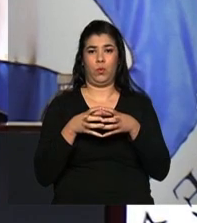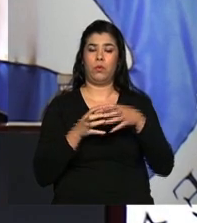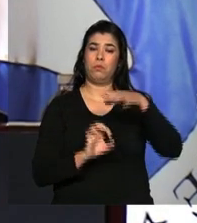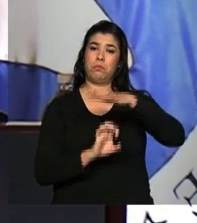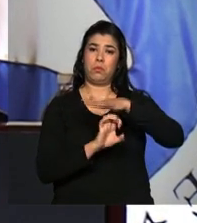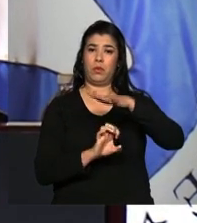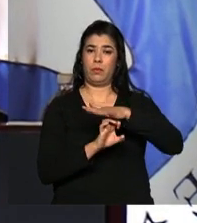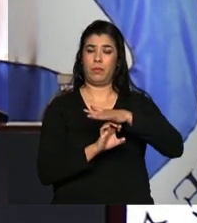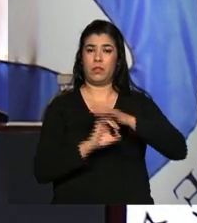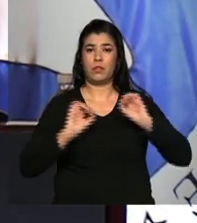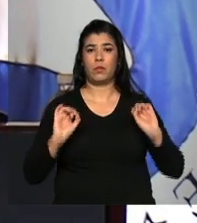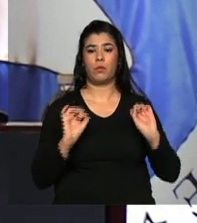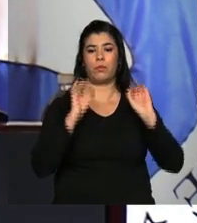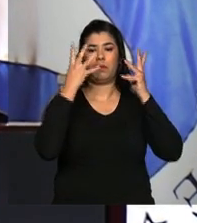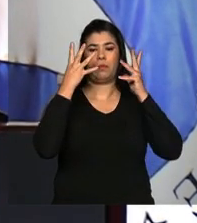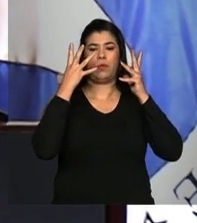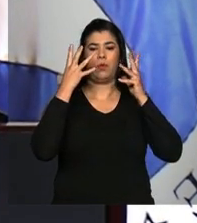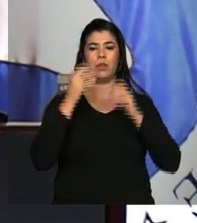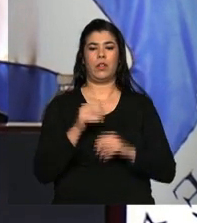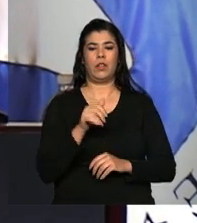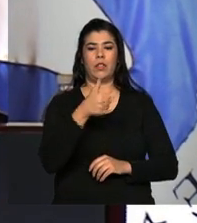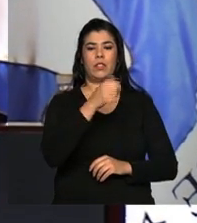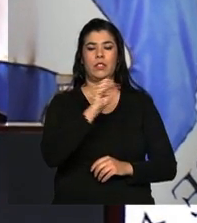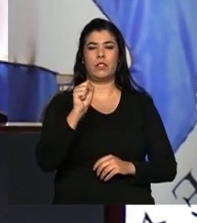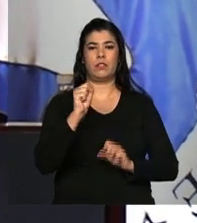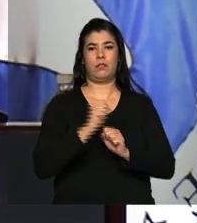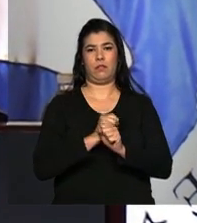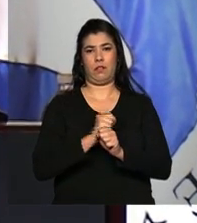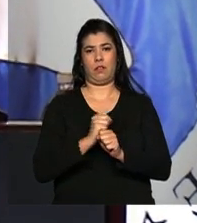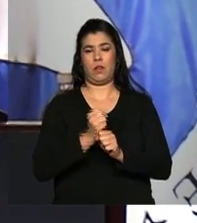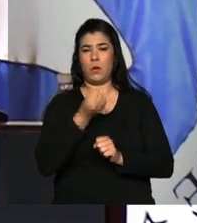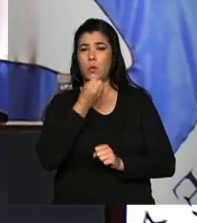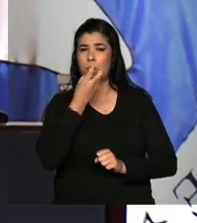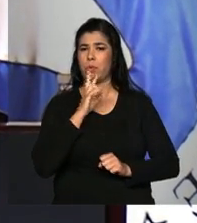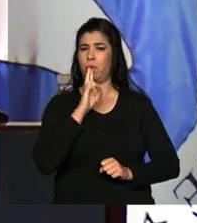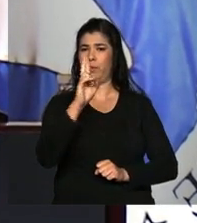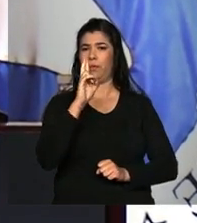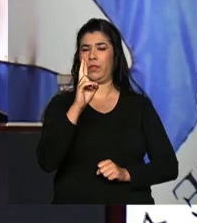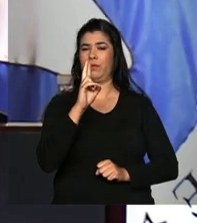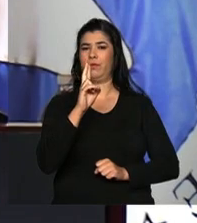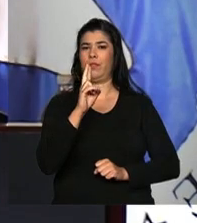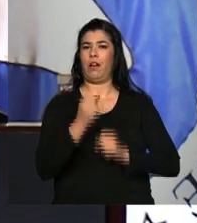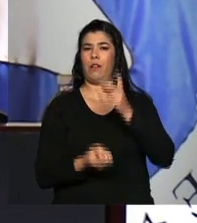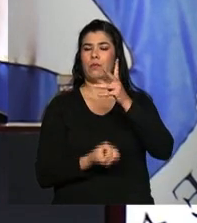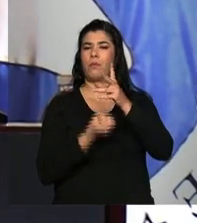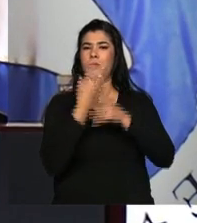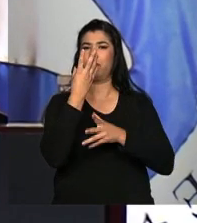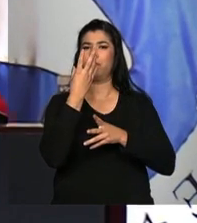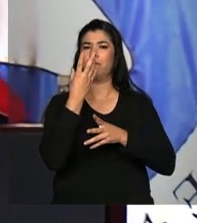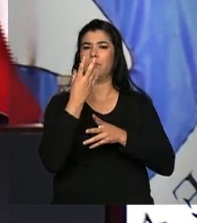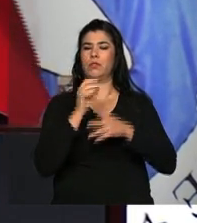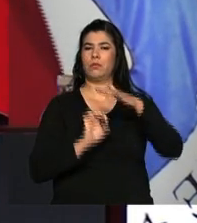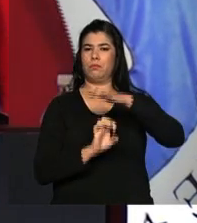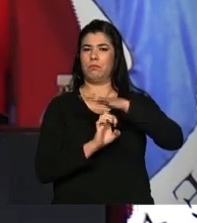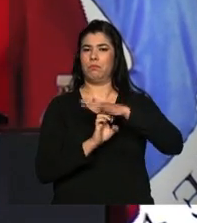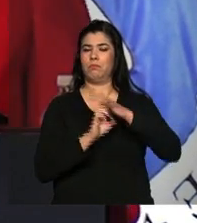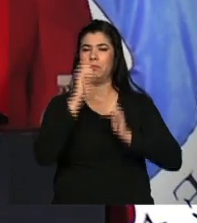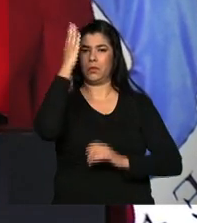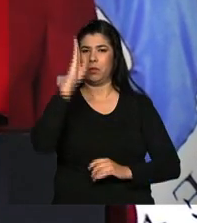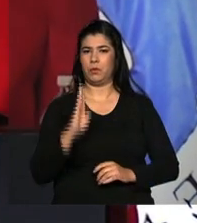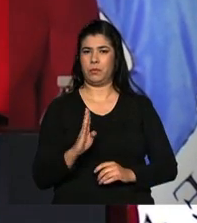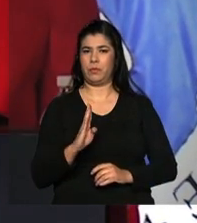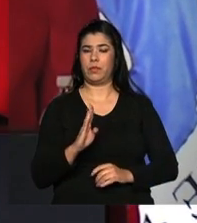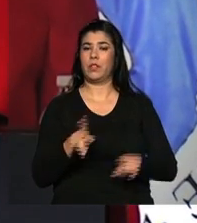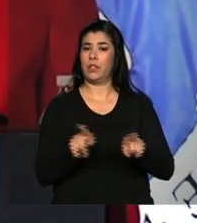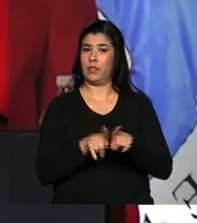estão comemorando 100 anos de bons negócios no Brasil. As empresas brasileiras, por sua vez,